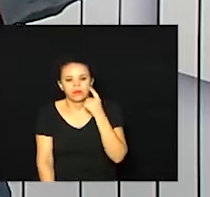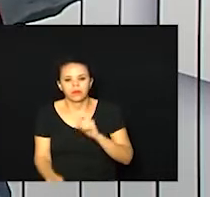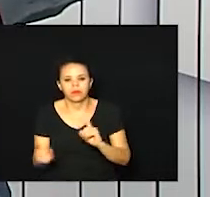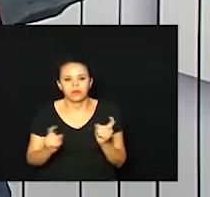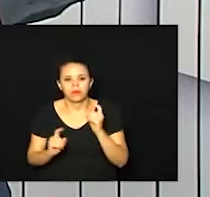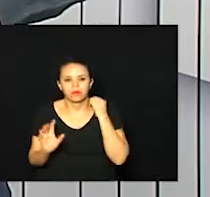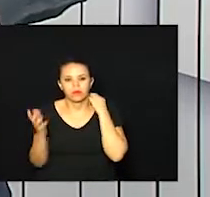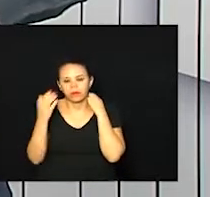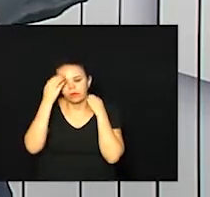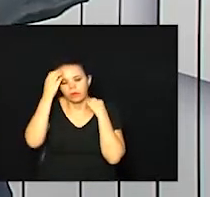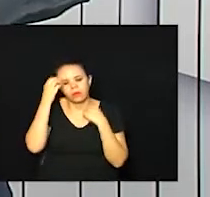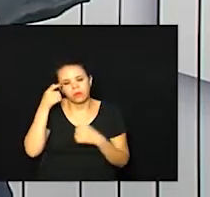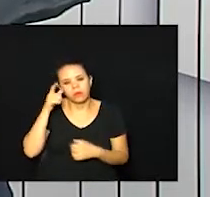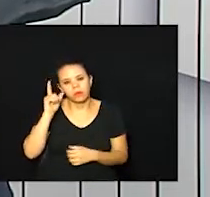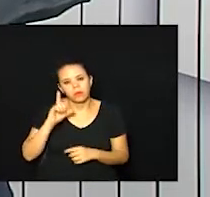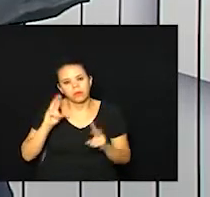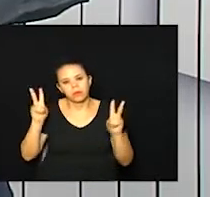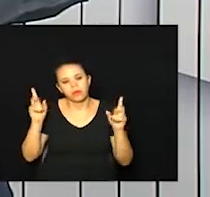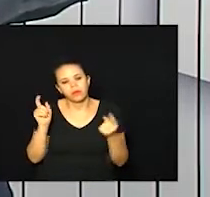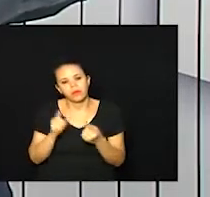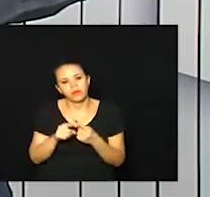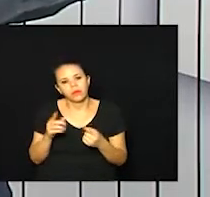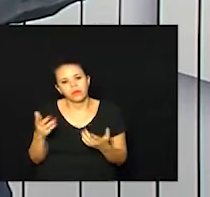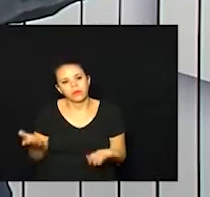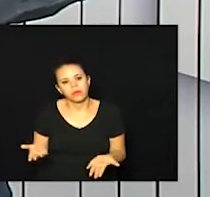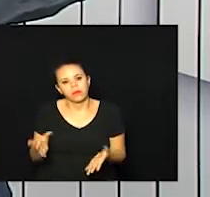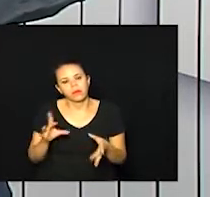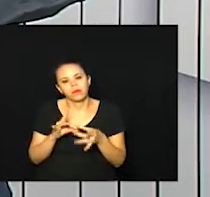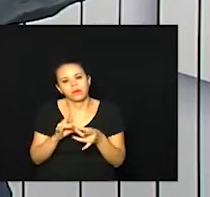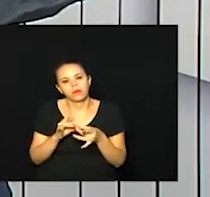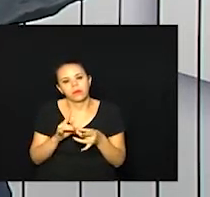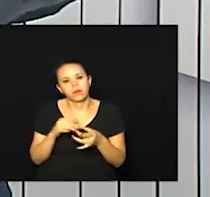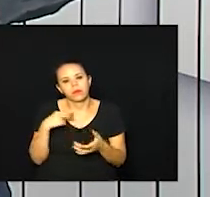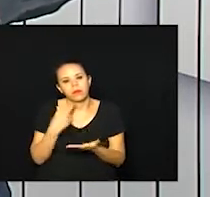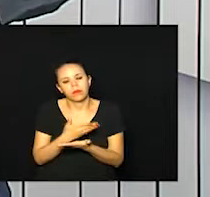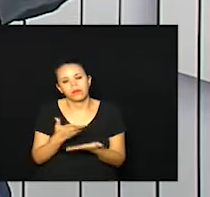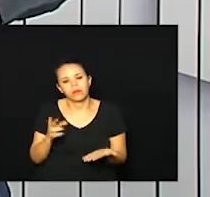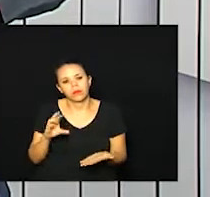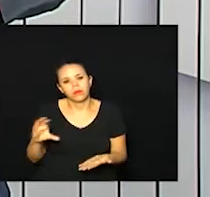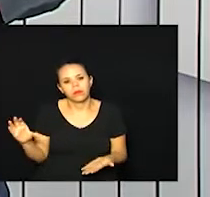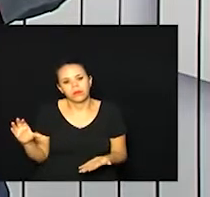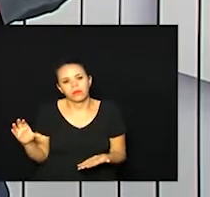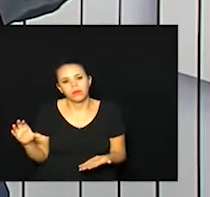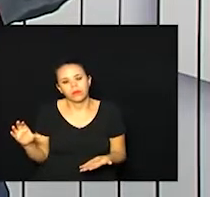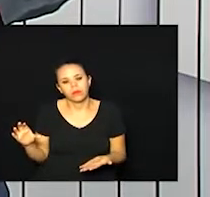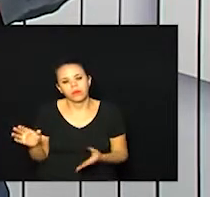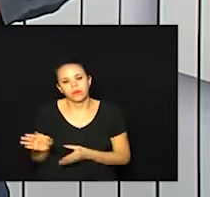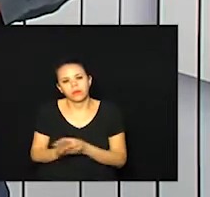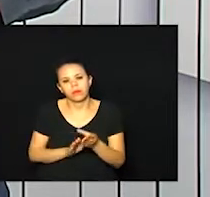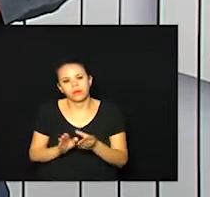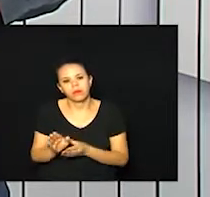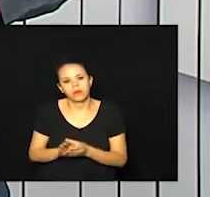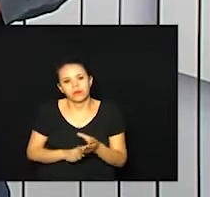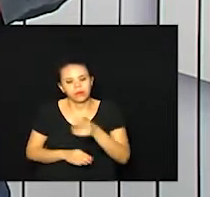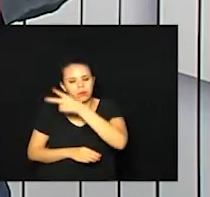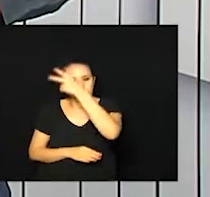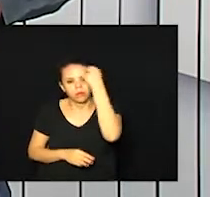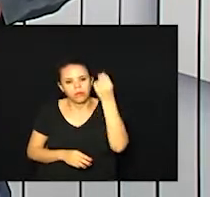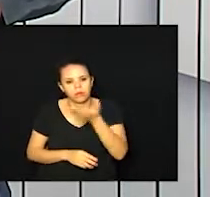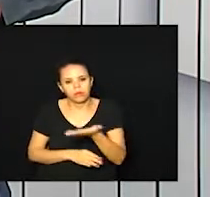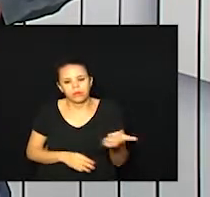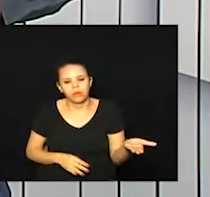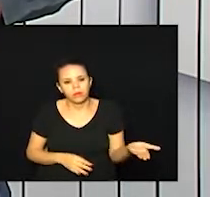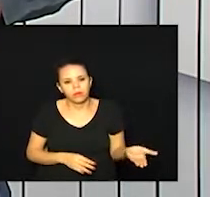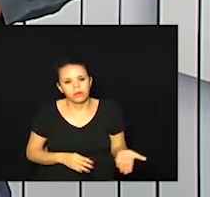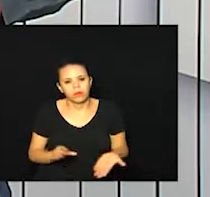reunião aconteceu ontem e teve o seguinte objetivo: unir Parlamento da RMC e Conselho dos Prefeitos para